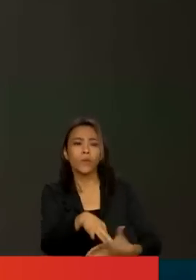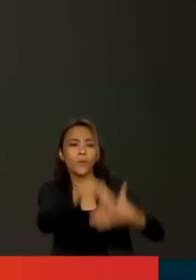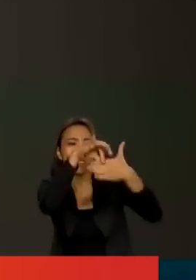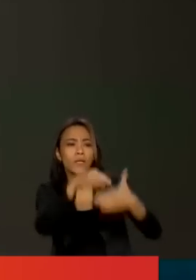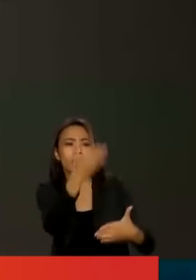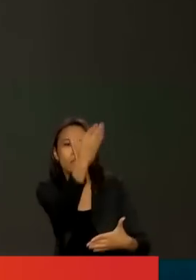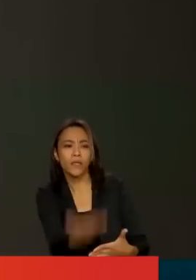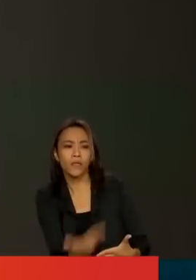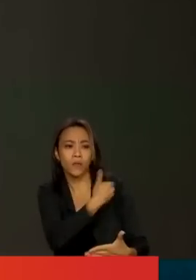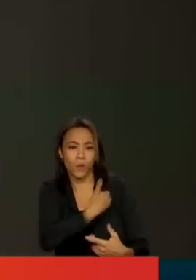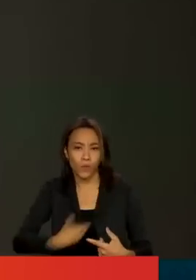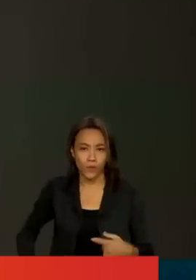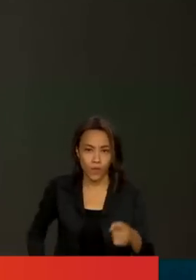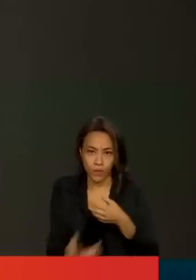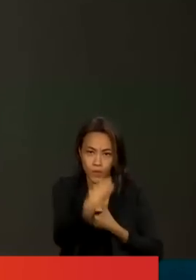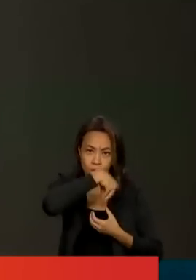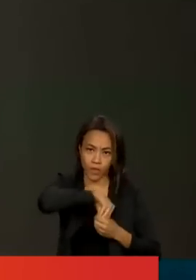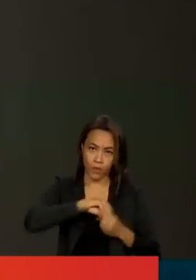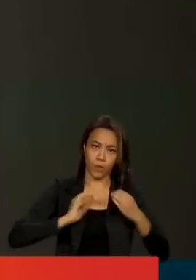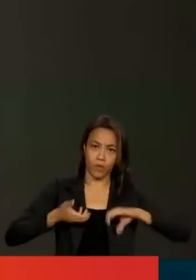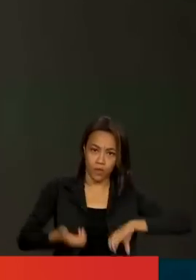no Congresso Nacional